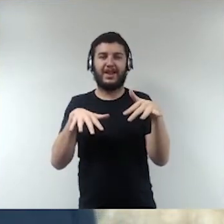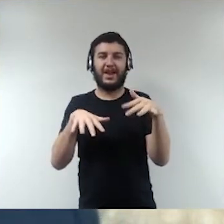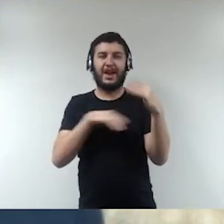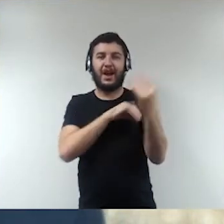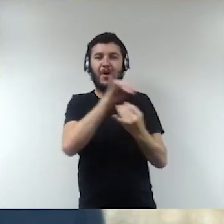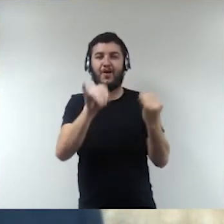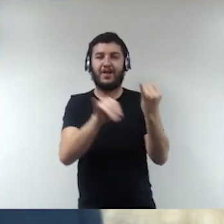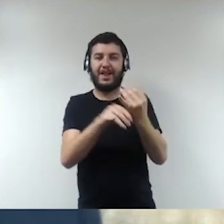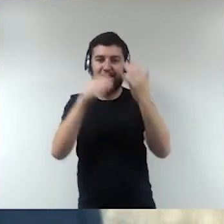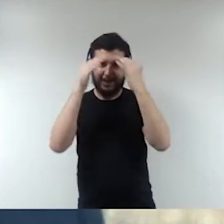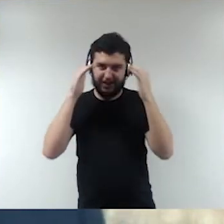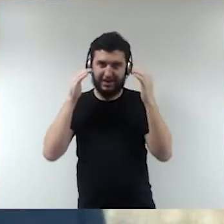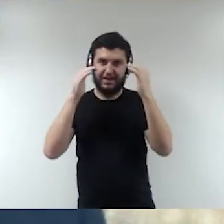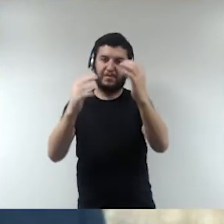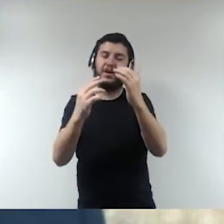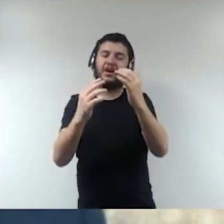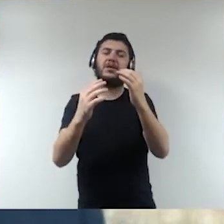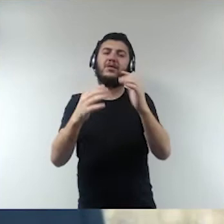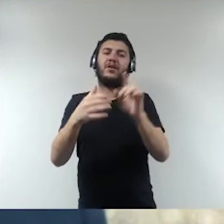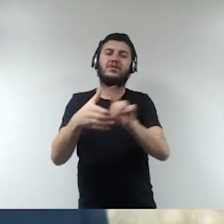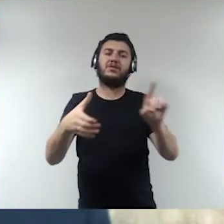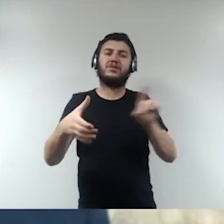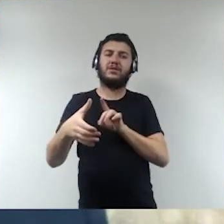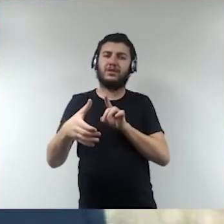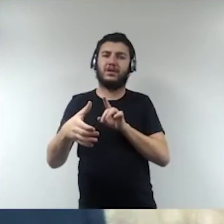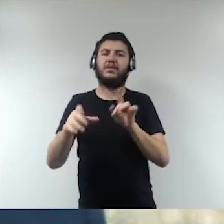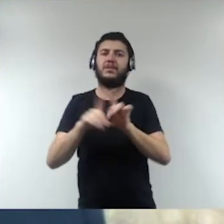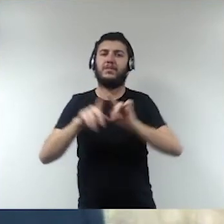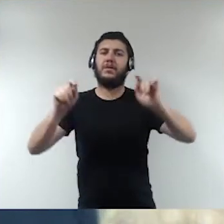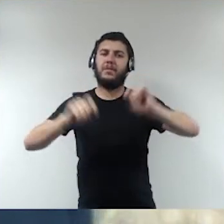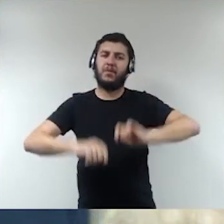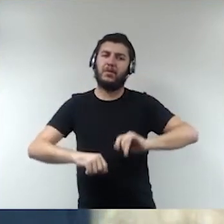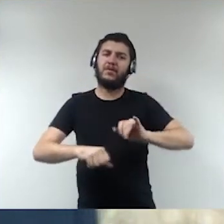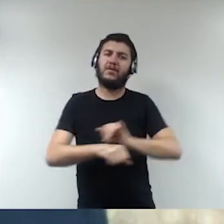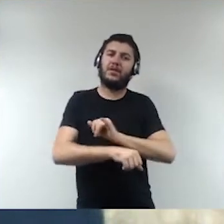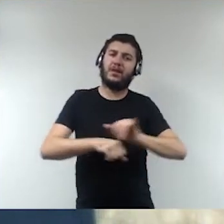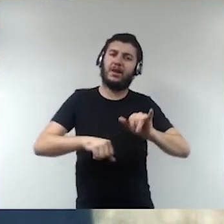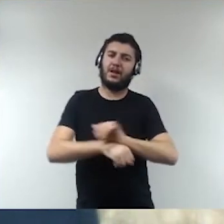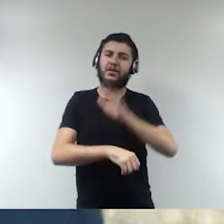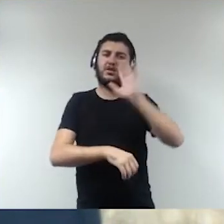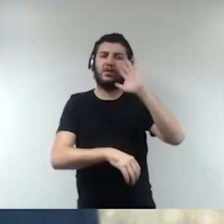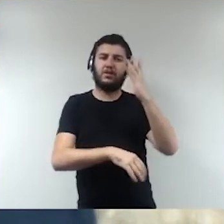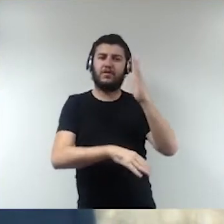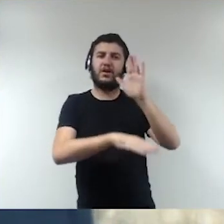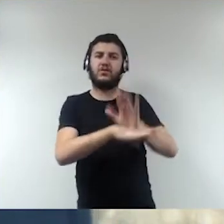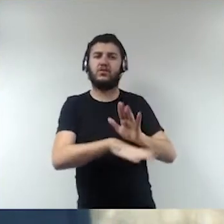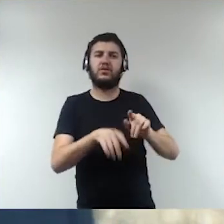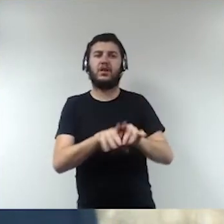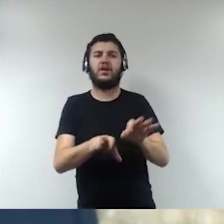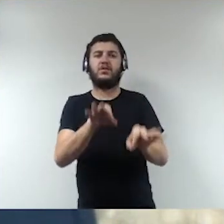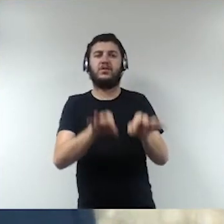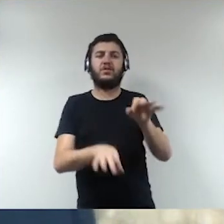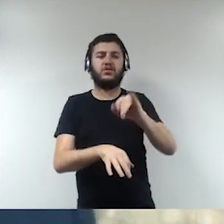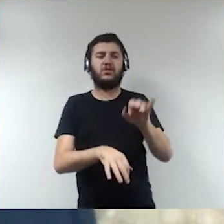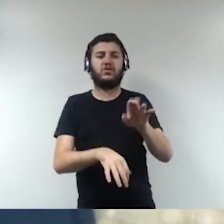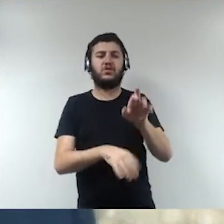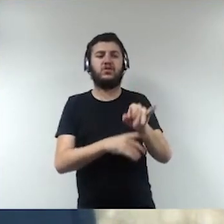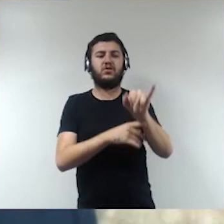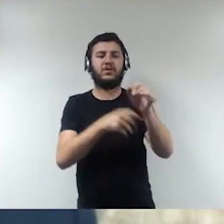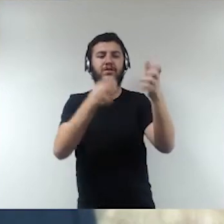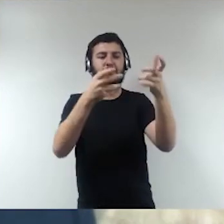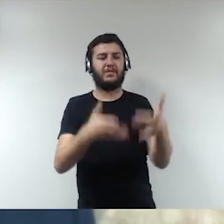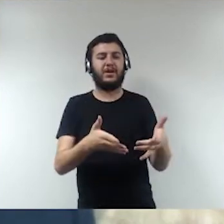distanciamento social, é outra coisa que se pode fazer, né, outra solução assim, que eu enxergo também a médio